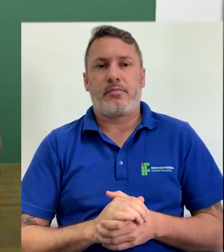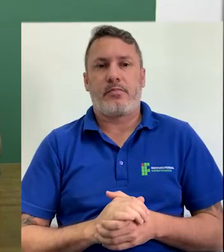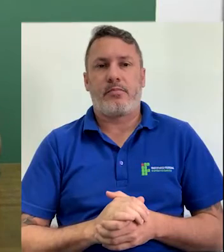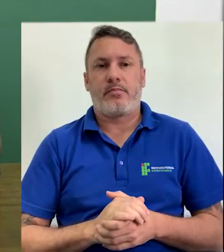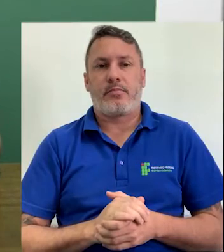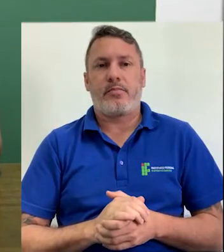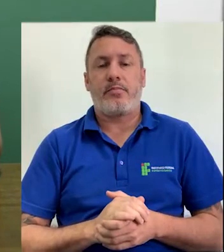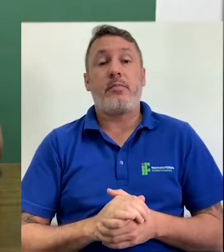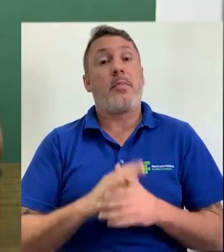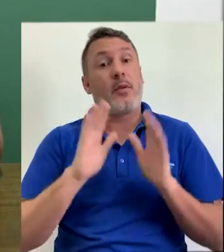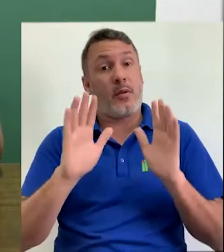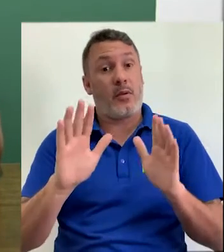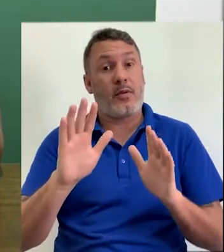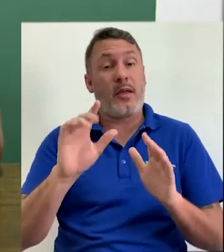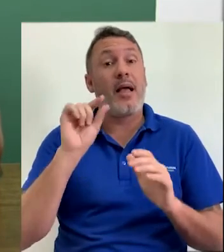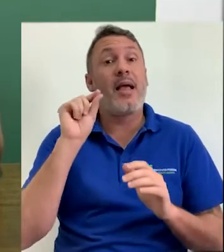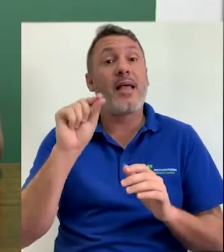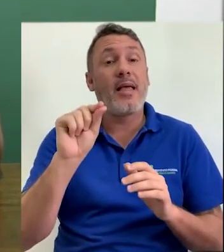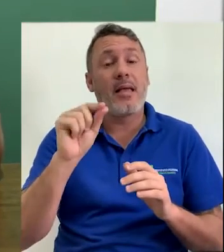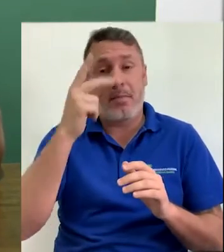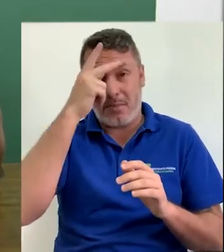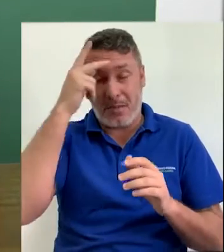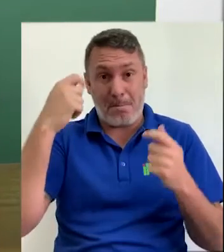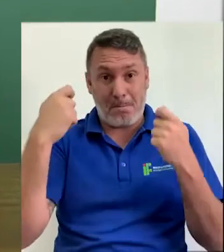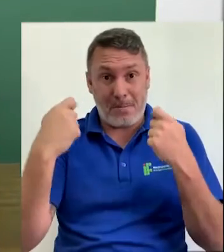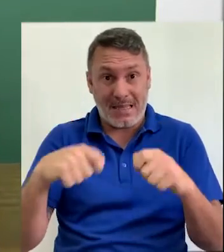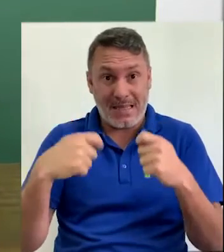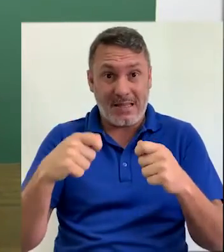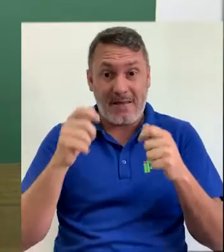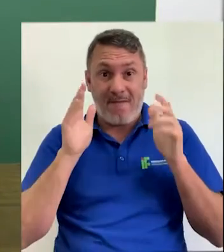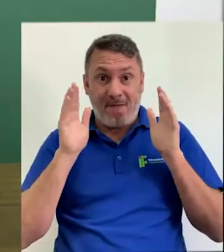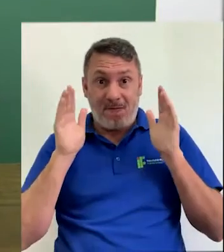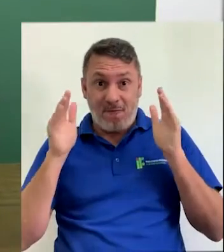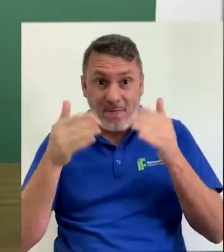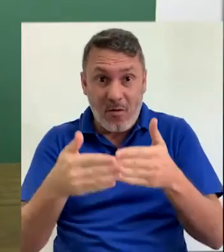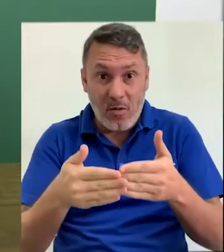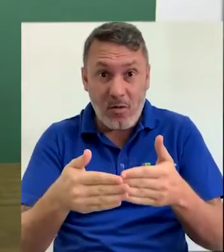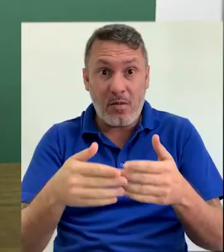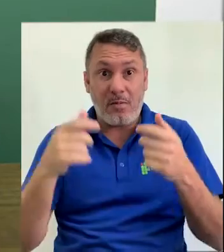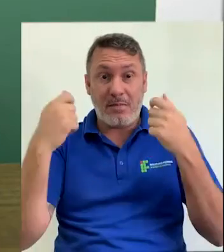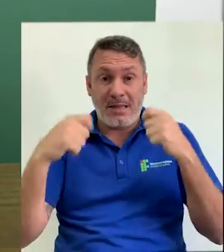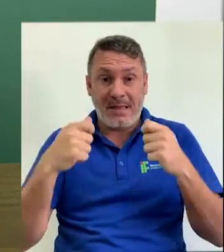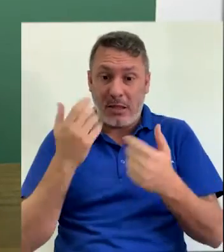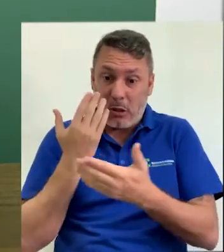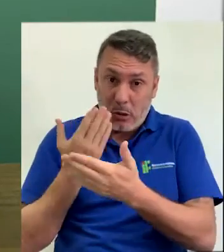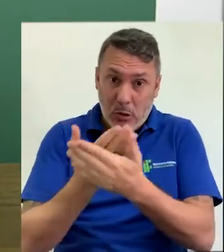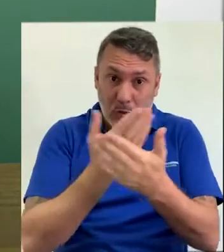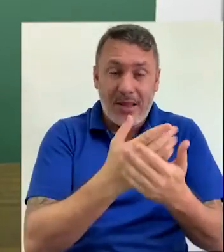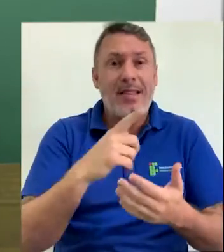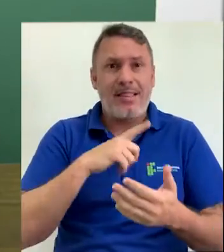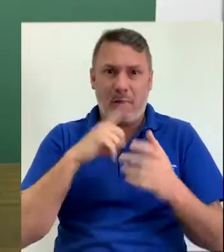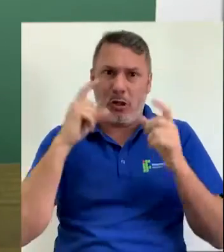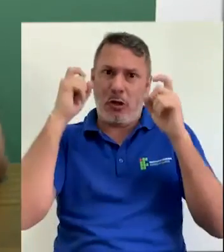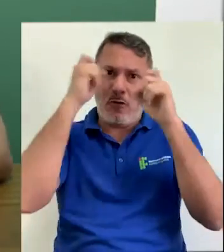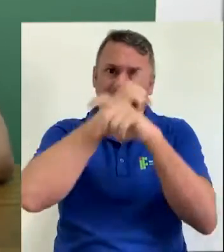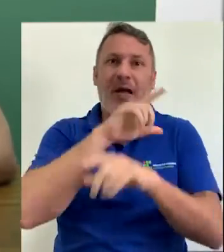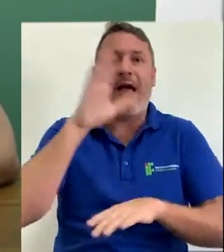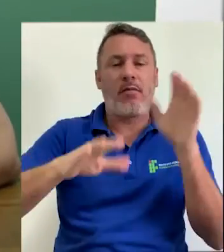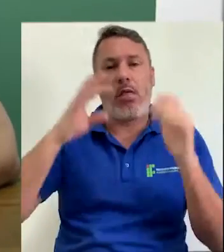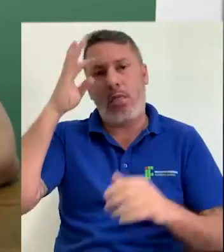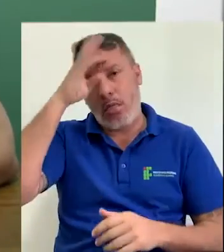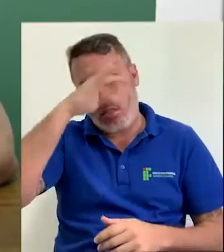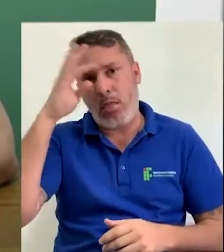Quem precisa de se concentrar e tem dificuldade em ter concentração, vou dar uma